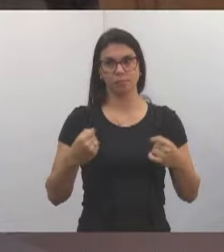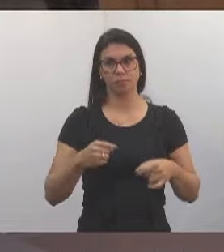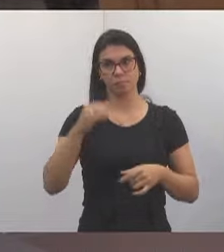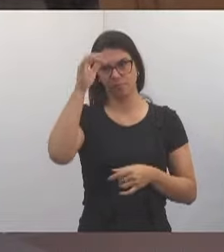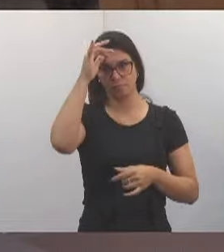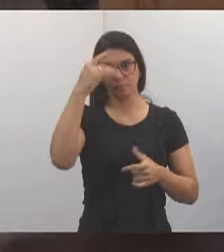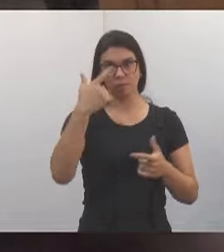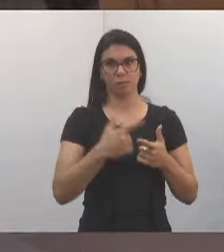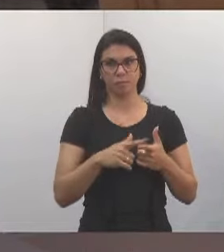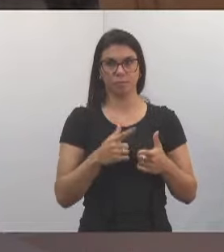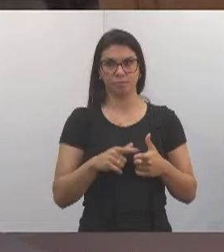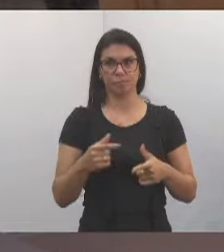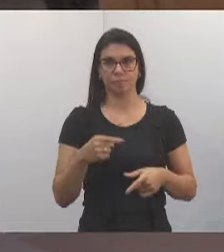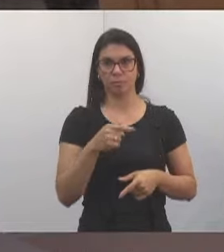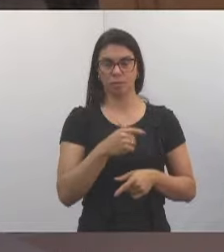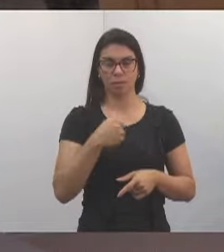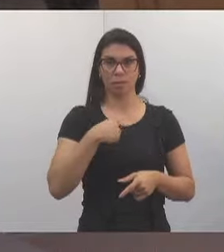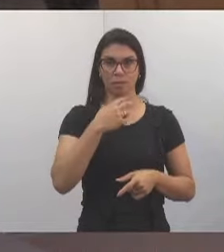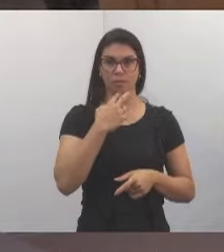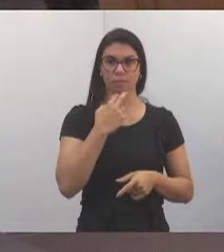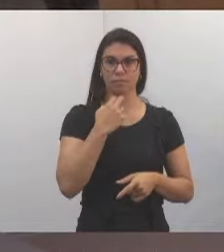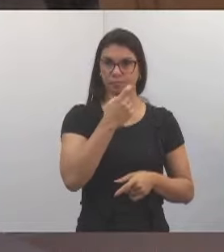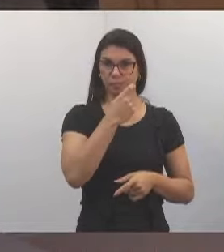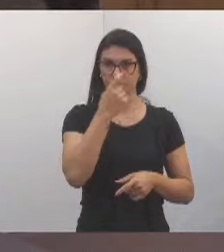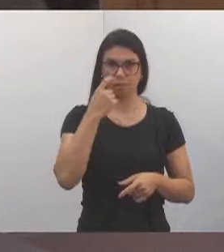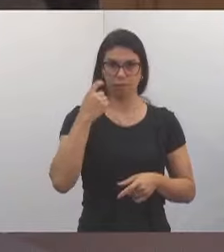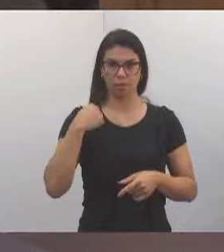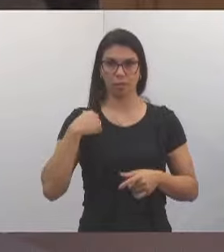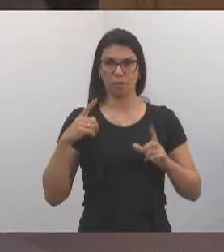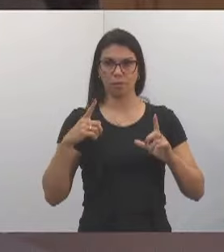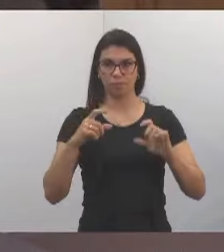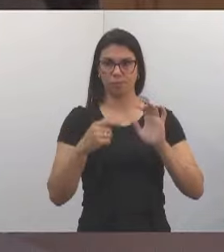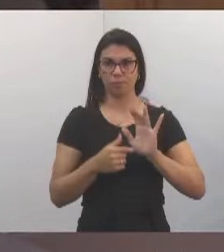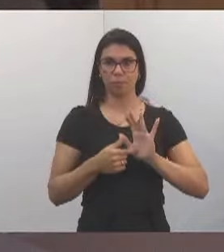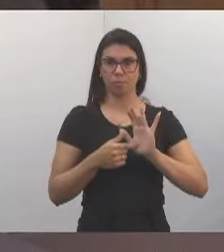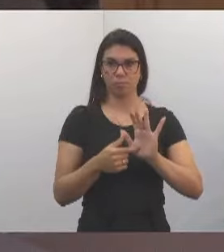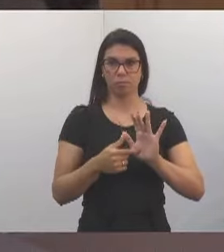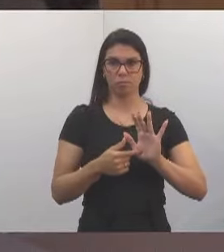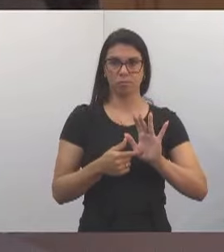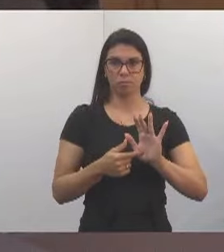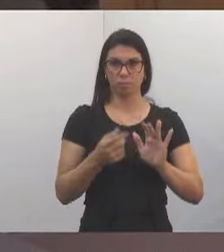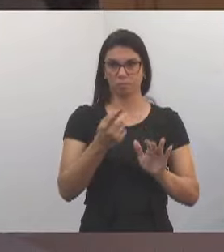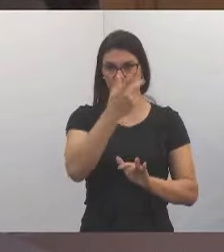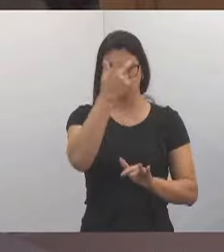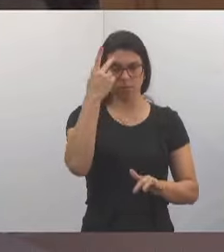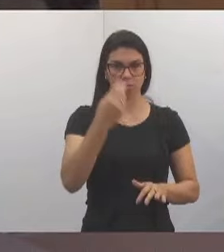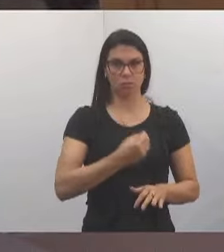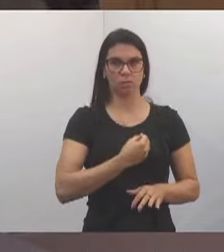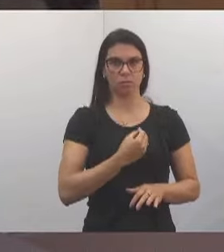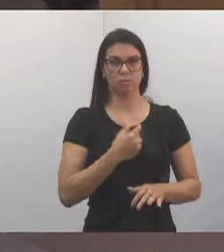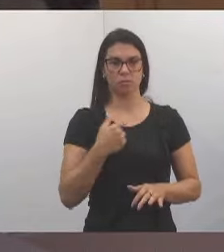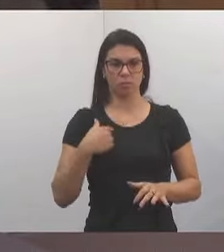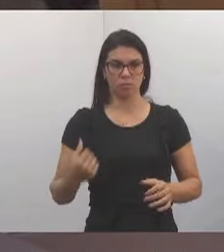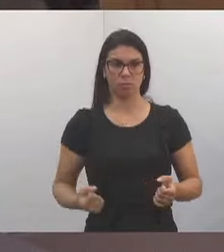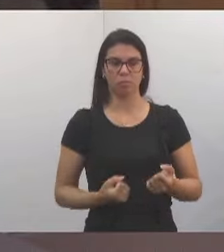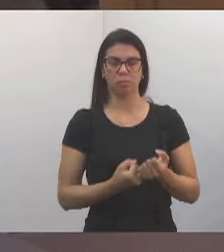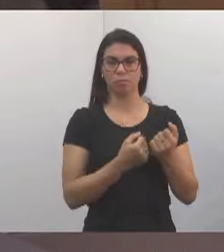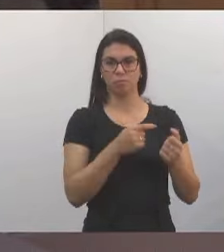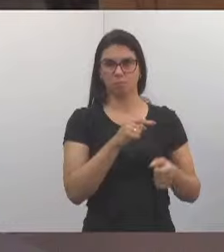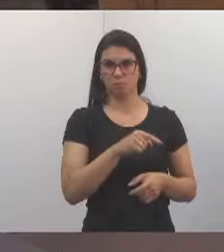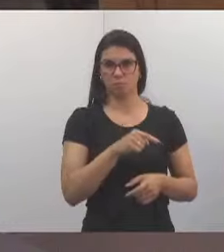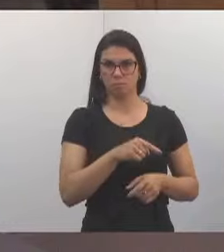Então, IDP, quem fala aqui é o vereador Valmir do Parque Belu, estou mostrando a foto. Morador do Parque Imperial, pode contar com esse vereador aí. Estou mostrando a